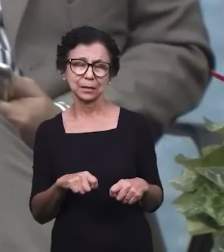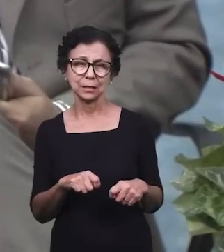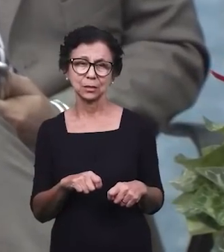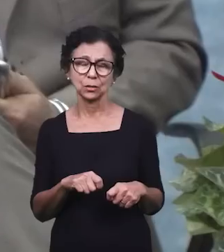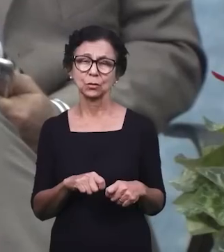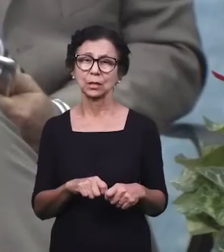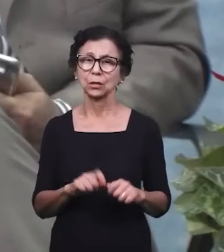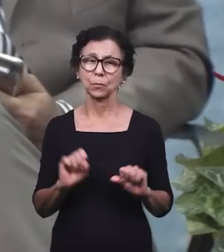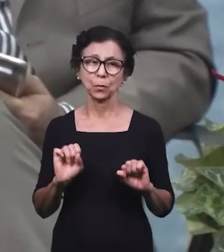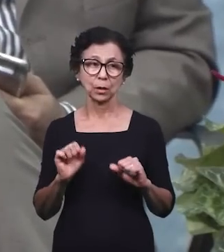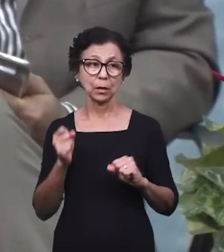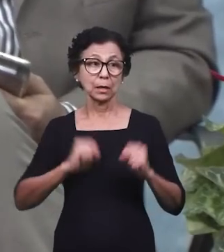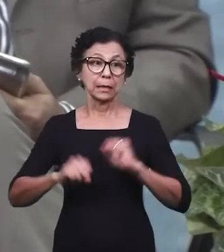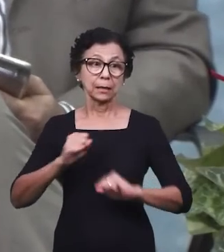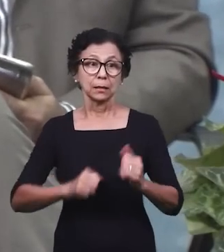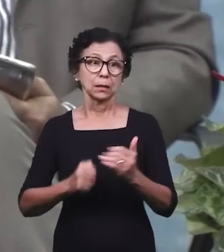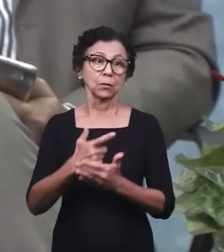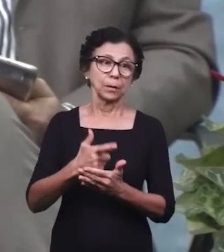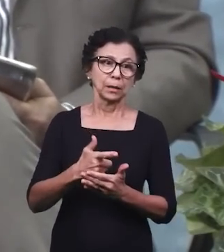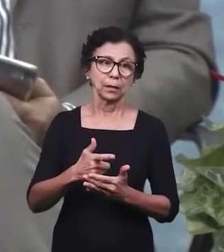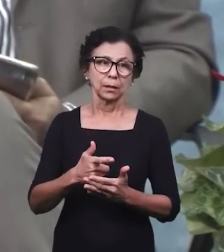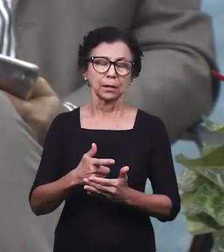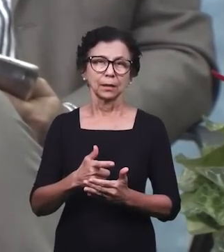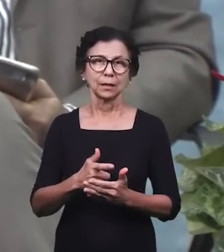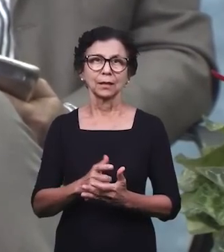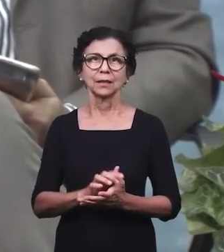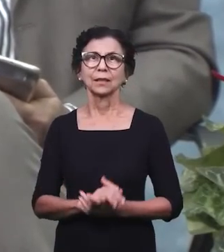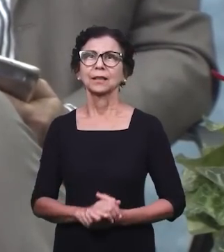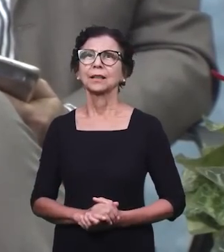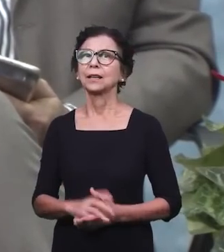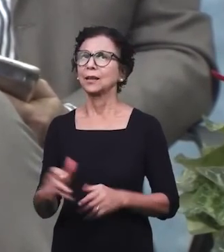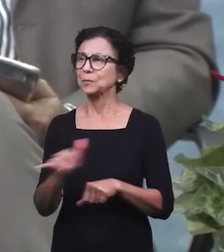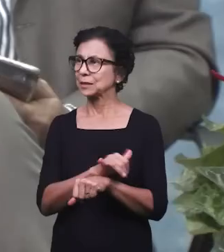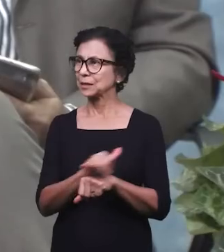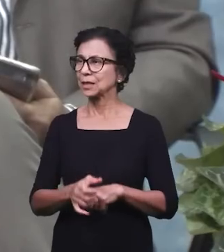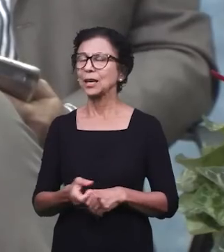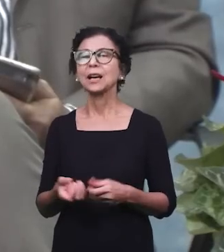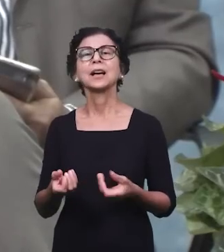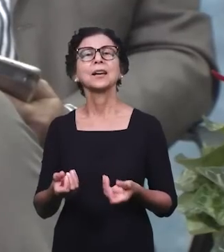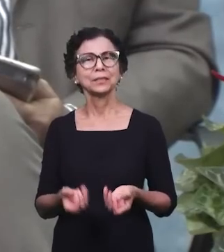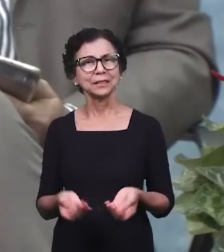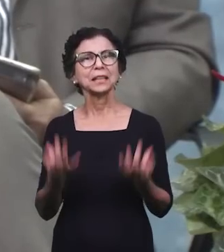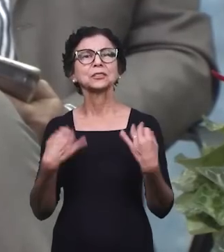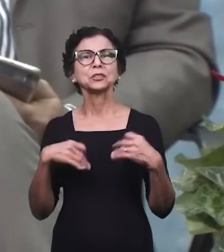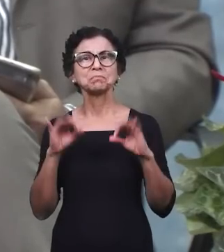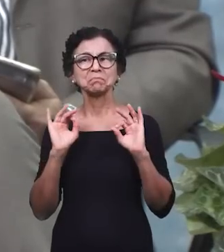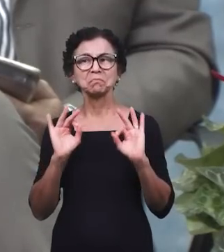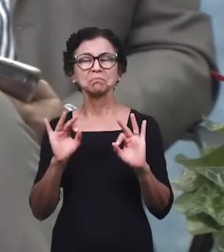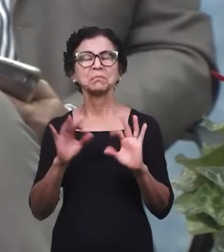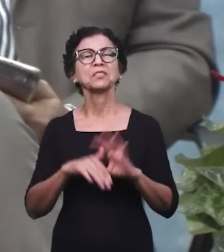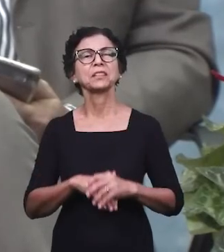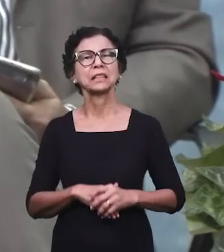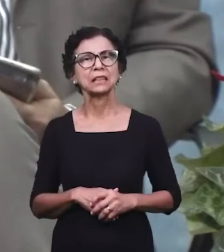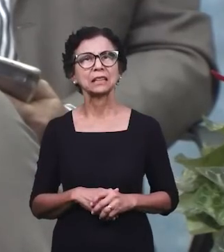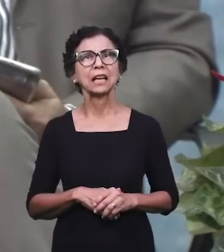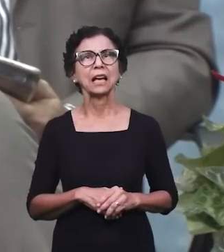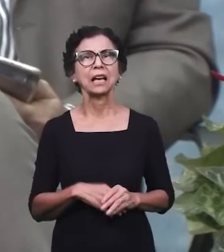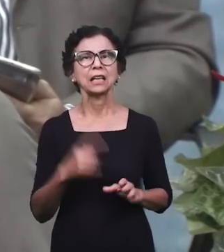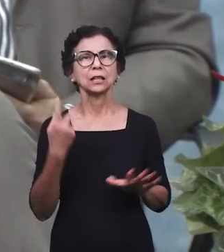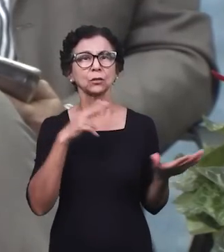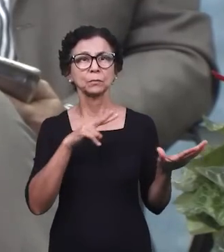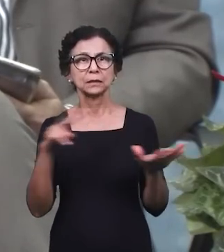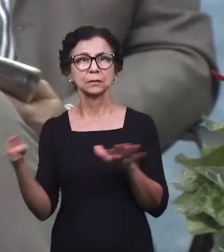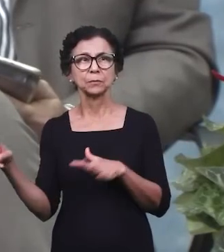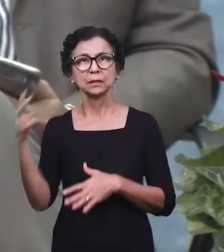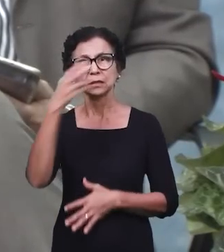que por impulso eu ia comprar. Ela funciona? Maravilhosa, é uma estratégia ótima. Você vai perceber que em uma semana você já se esqueceu daquilo que você